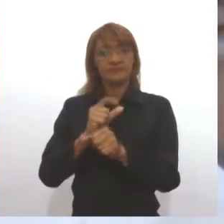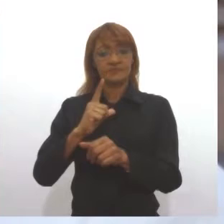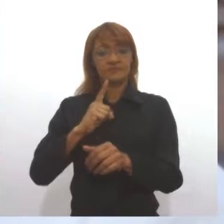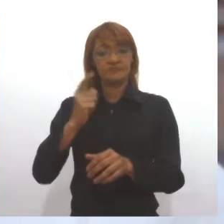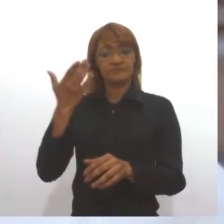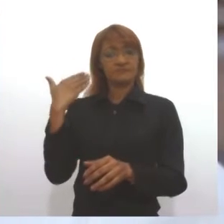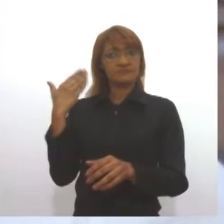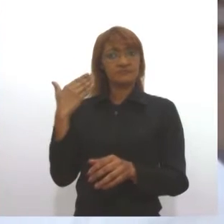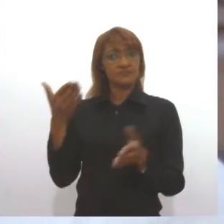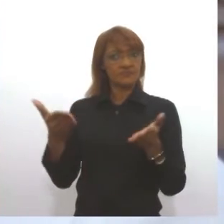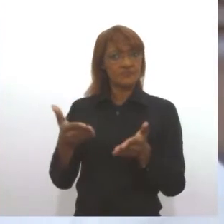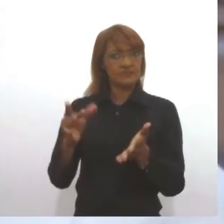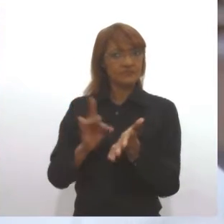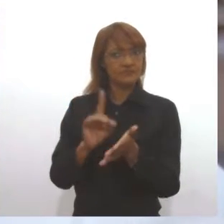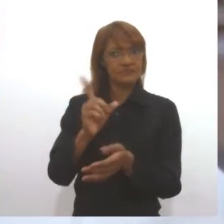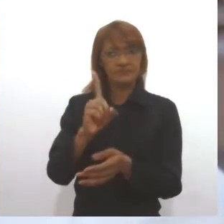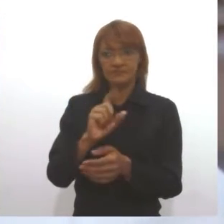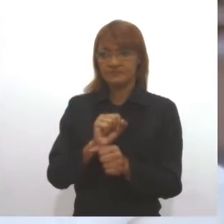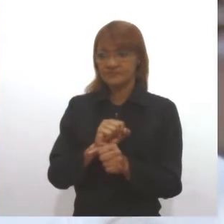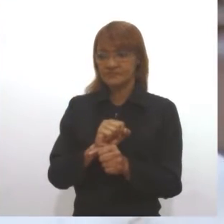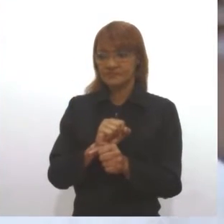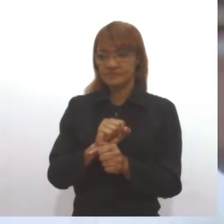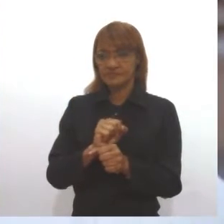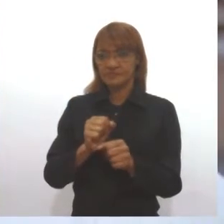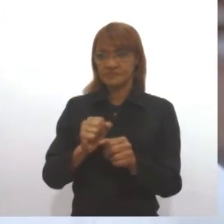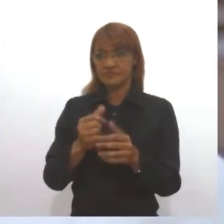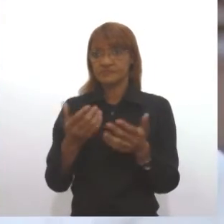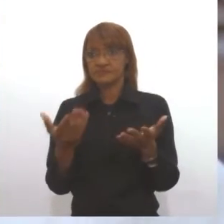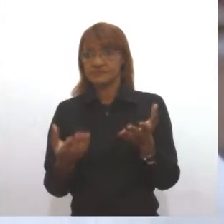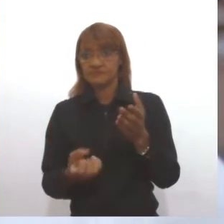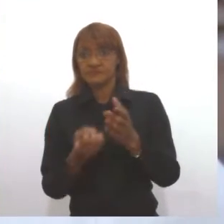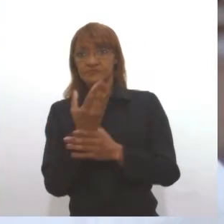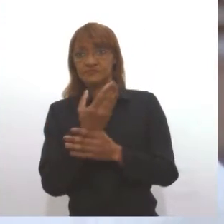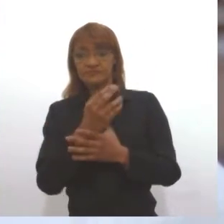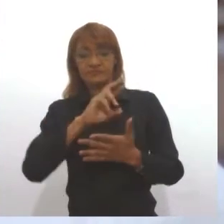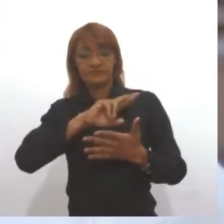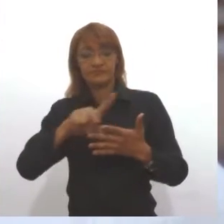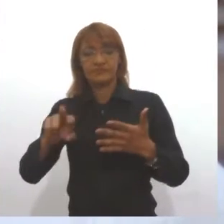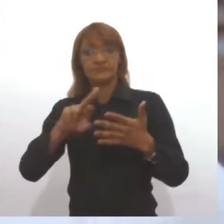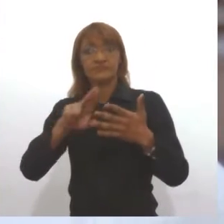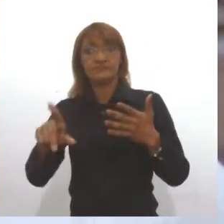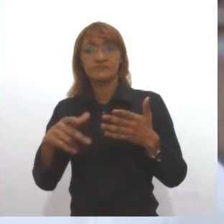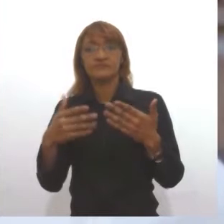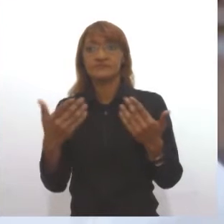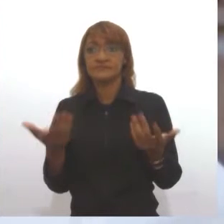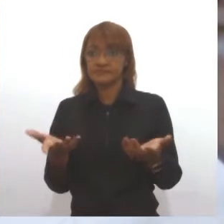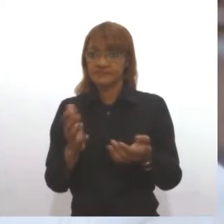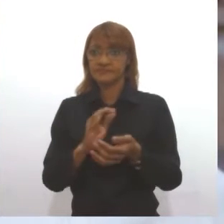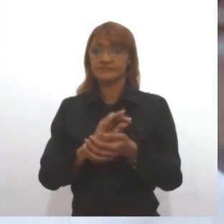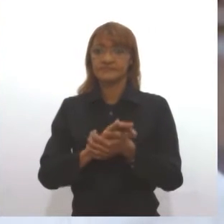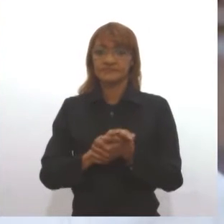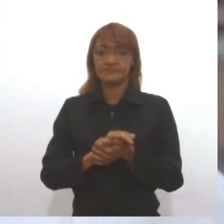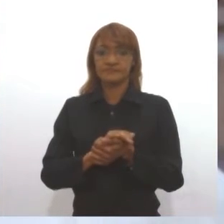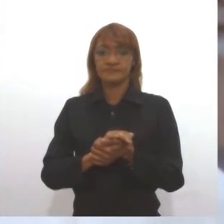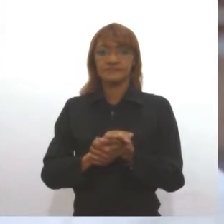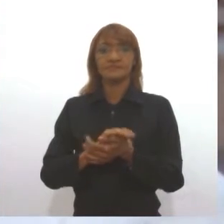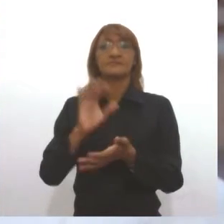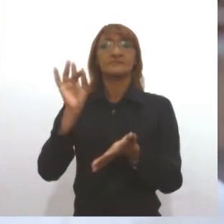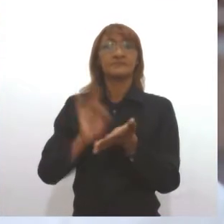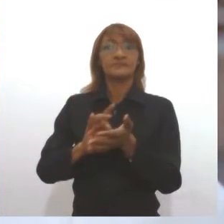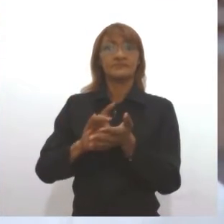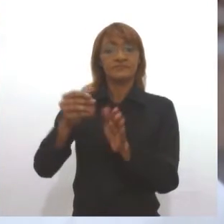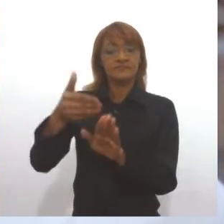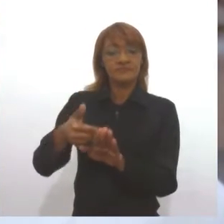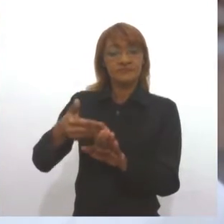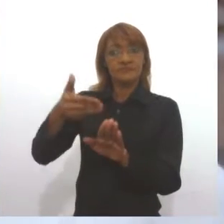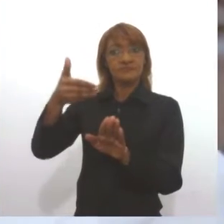ser verdade, continua sendo verdade dentro daquela cronologia. Foi verdade até aquele tempo,